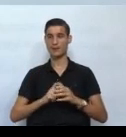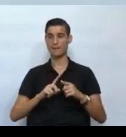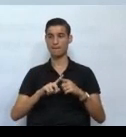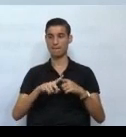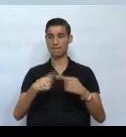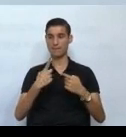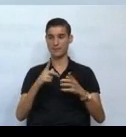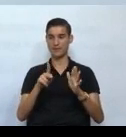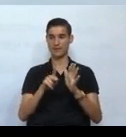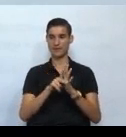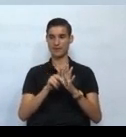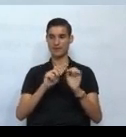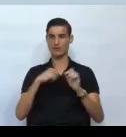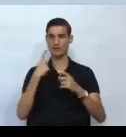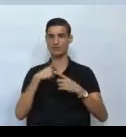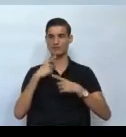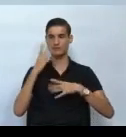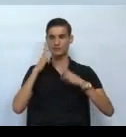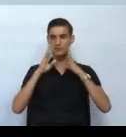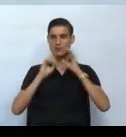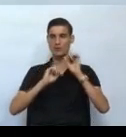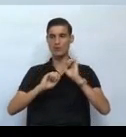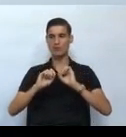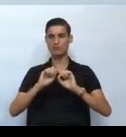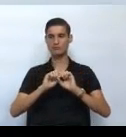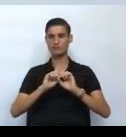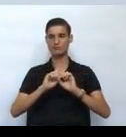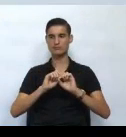Só que, no caso aqui, nós temos que pensar o seguinte.